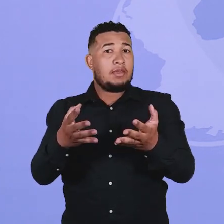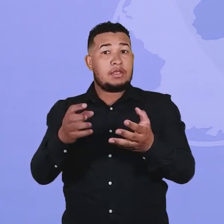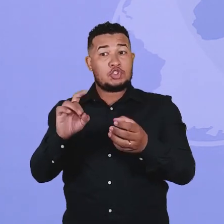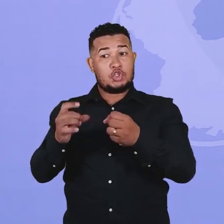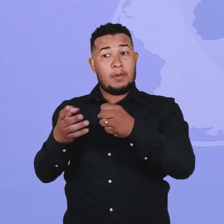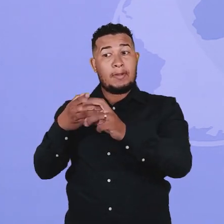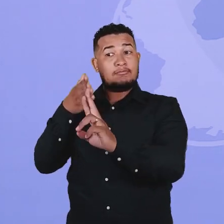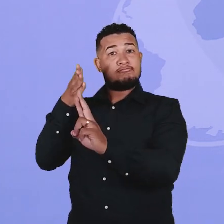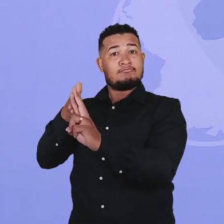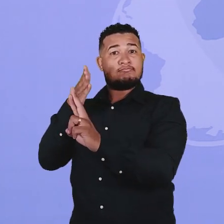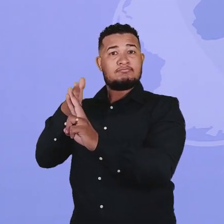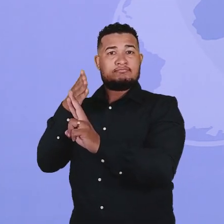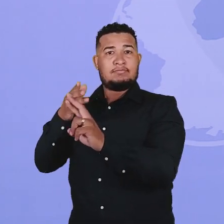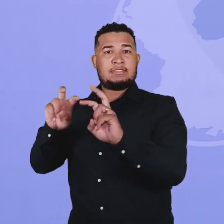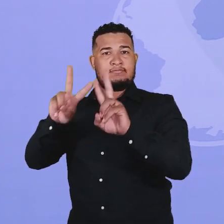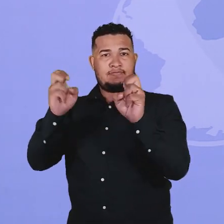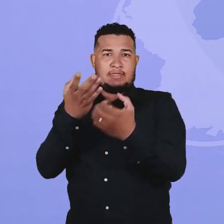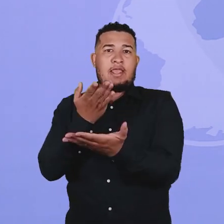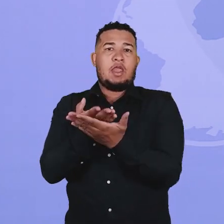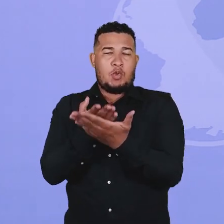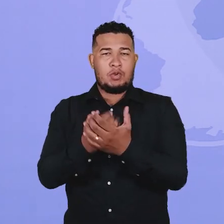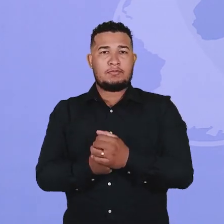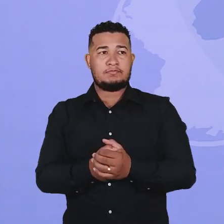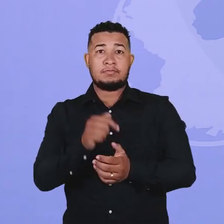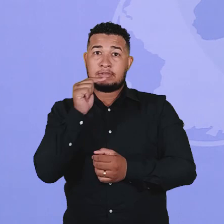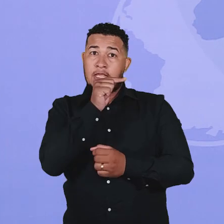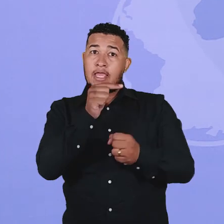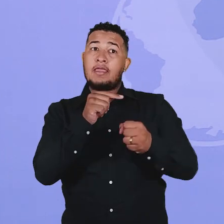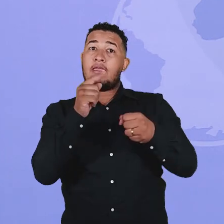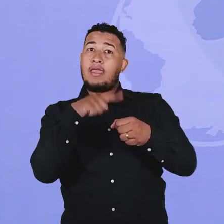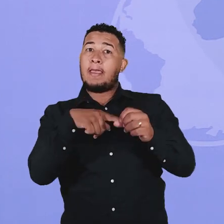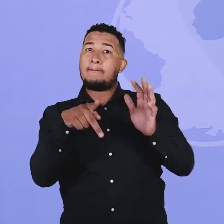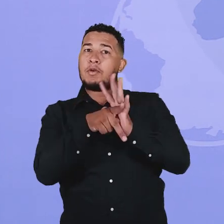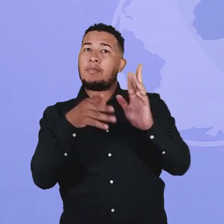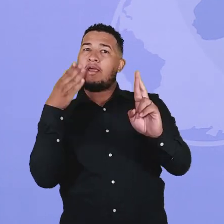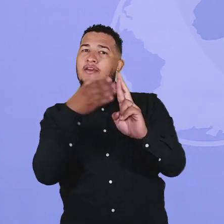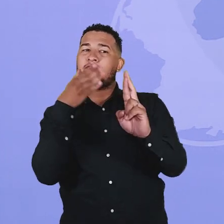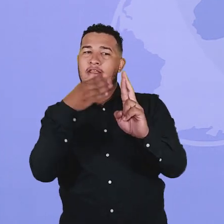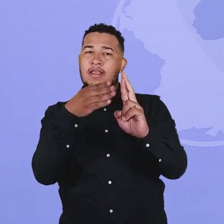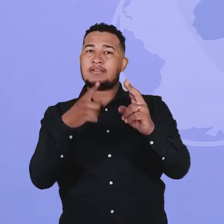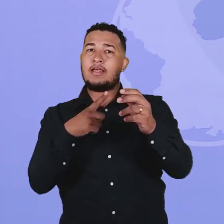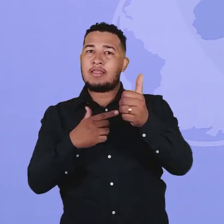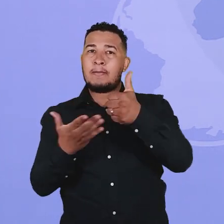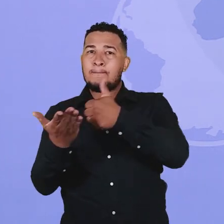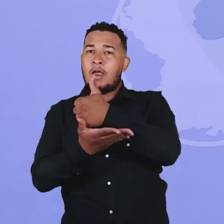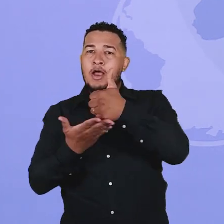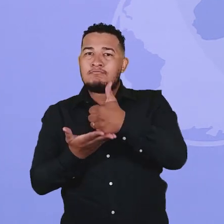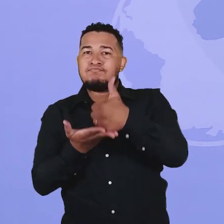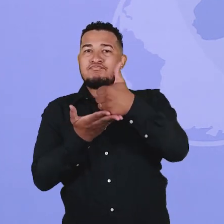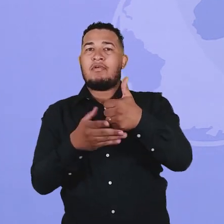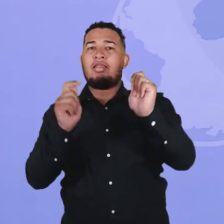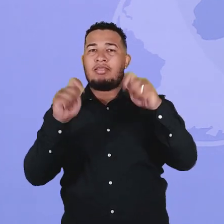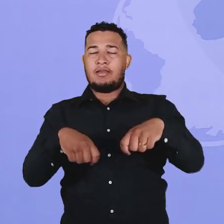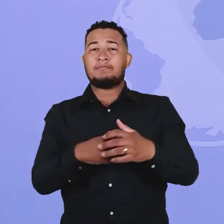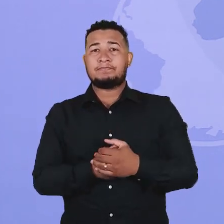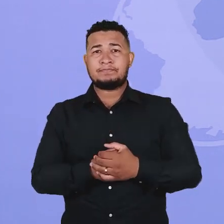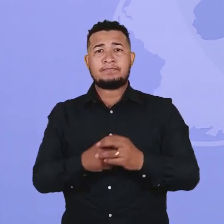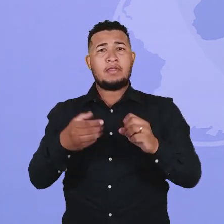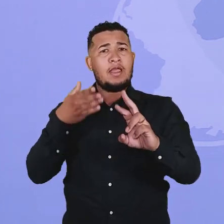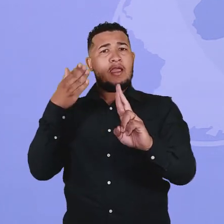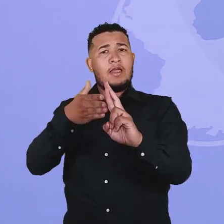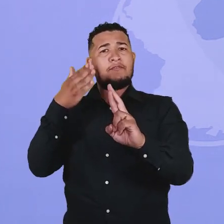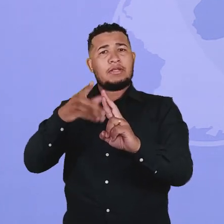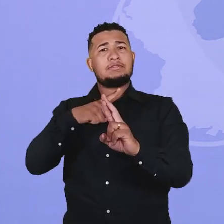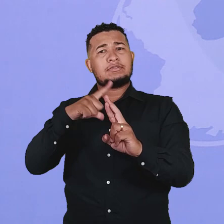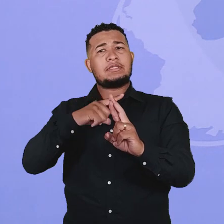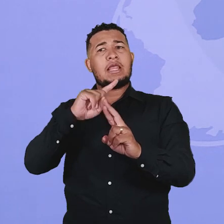respaldar o que nós estamos abordando nessa aula. Então, esses indicadores, eles sustentam o que a gente está falando. Então, quando você observa todas essas referências,